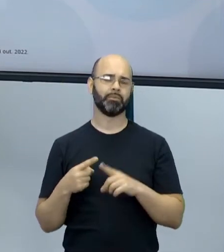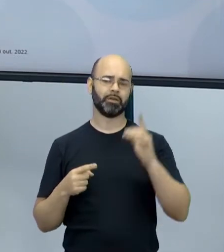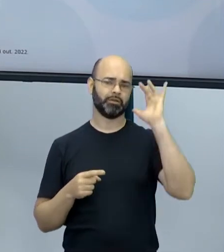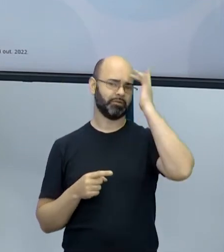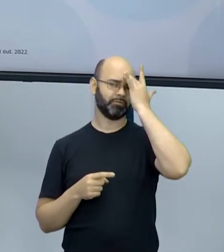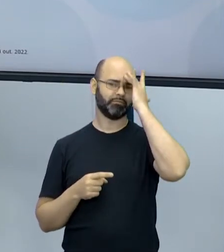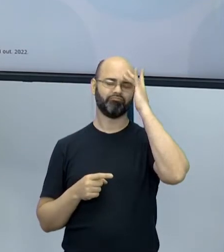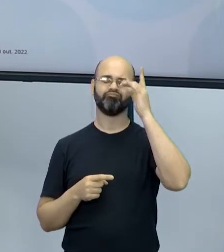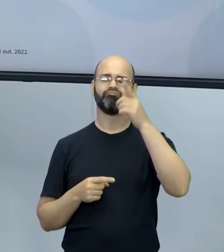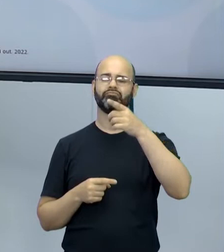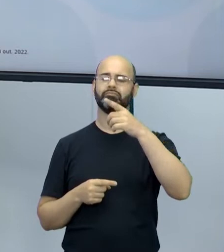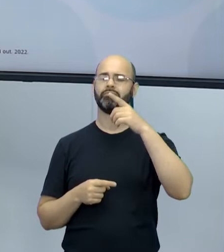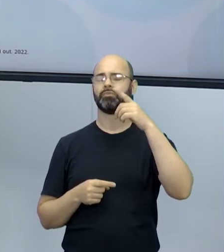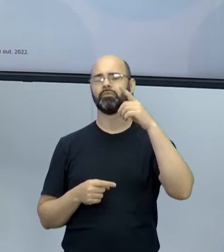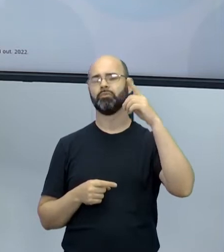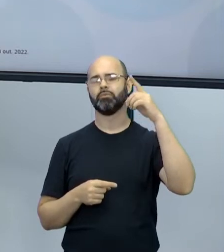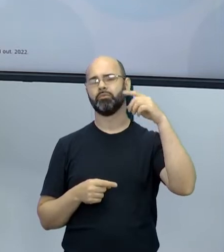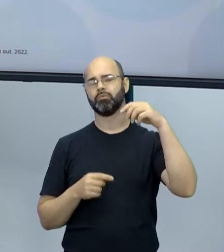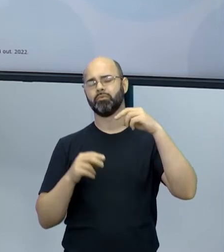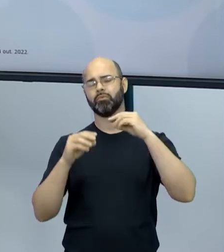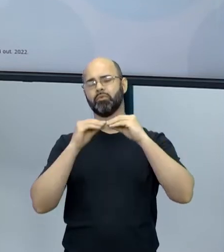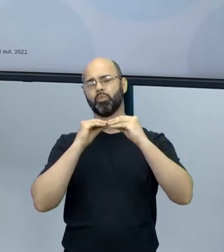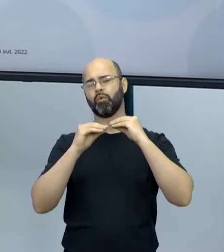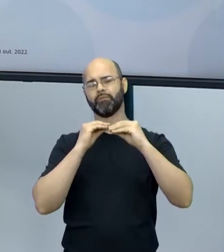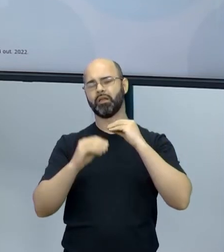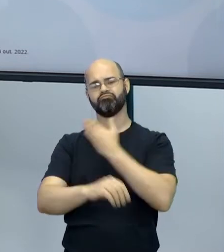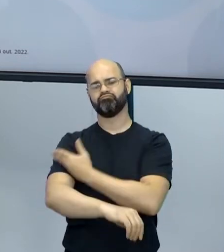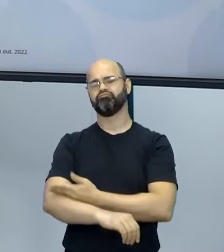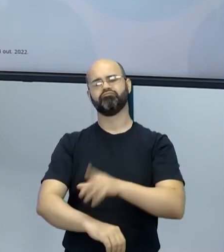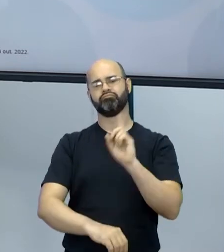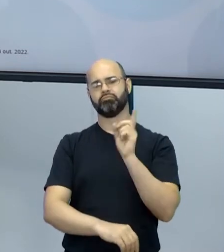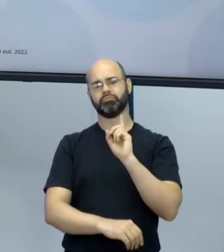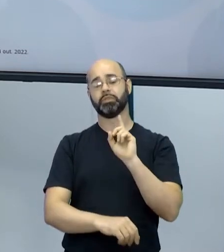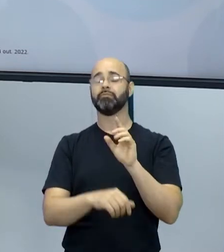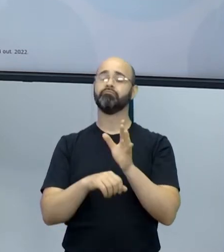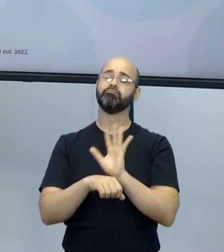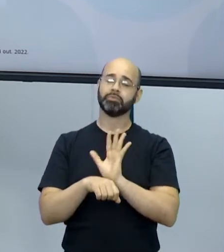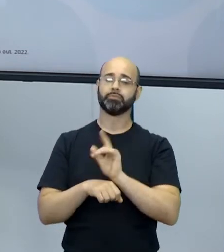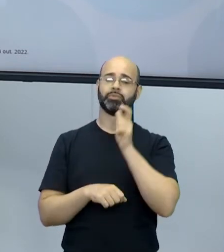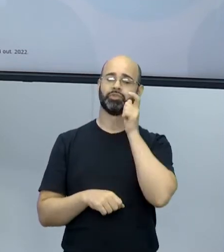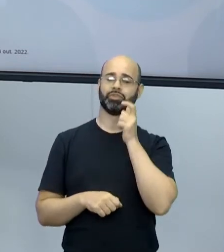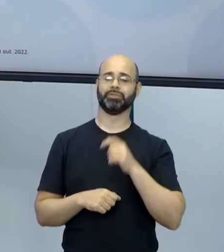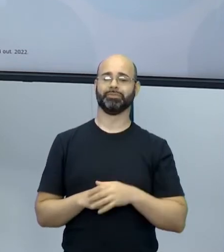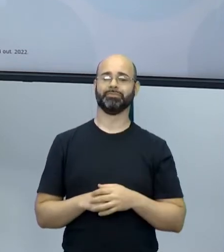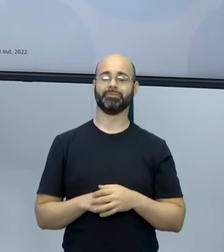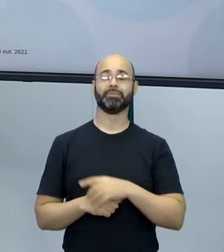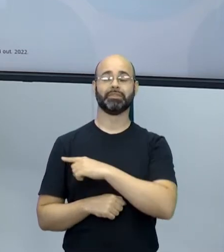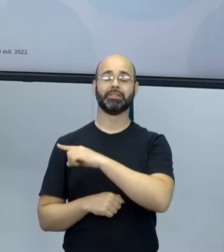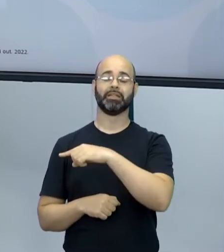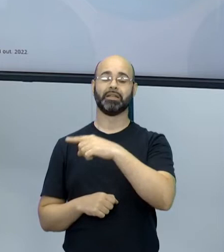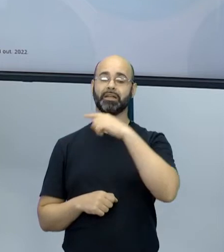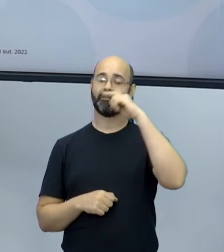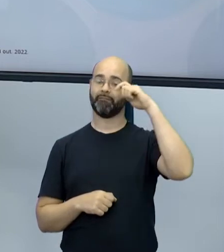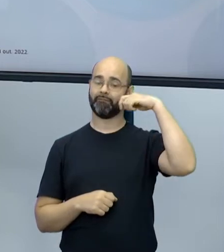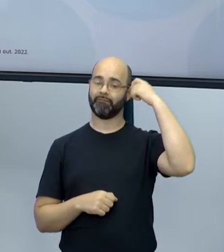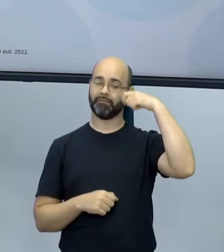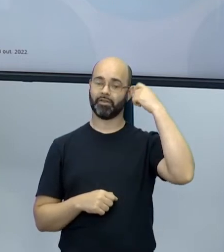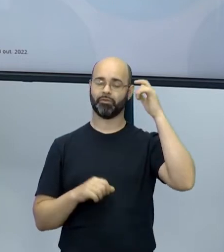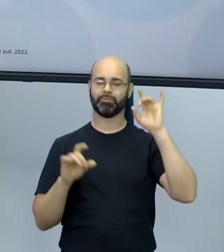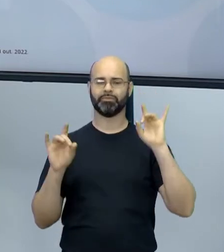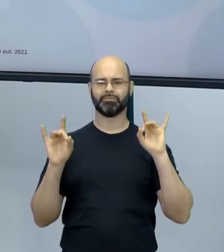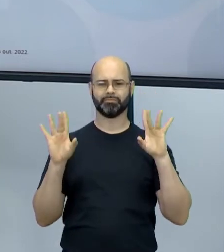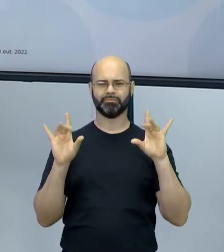assistir novelas, eles têm o hábito de assistir cinema. E os filmes deles têm algumas